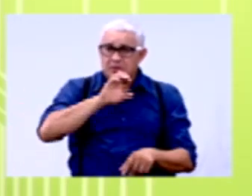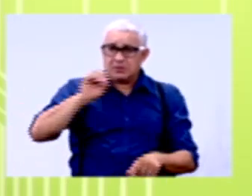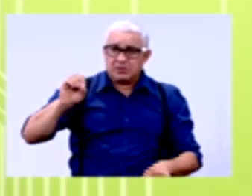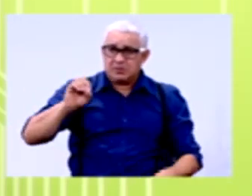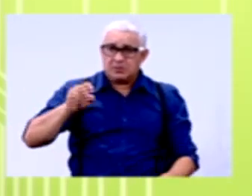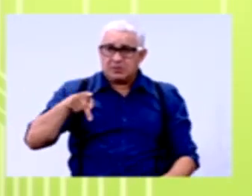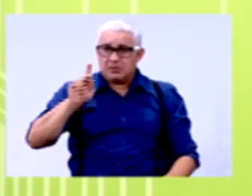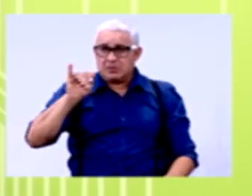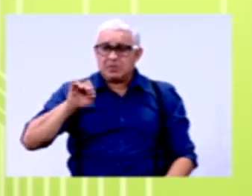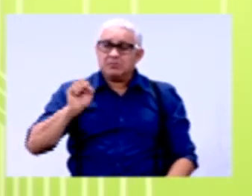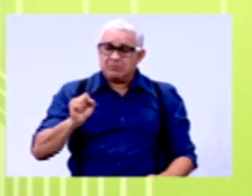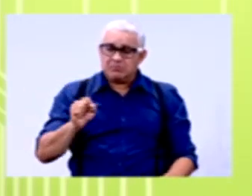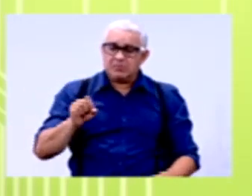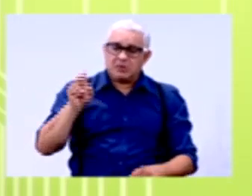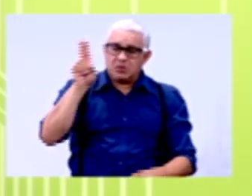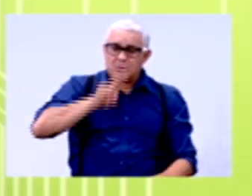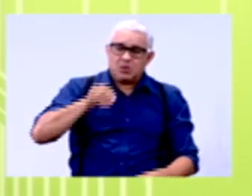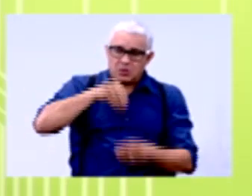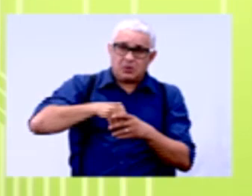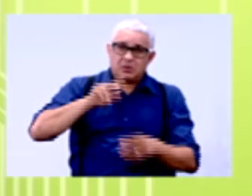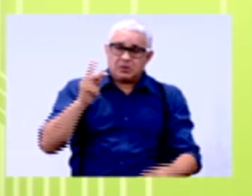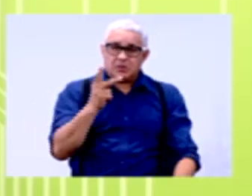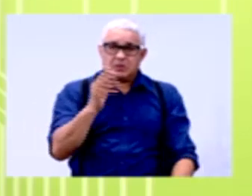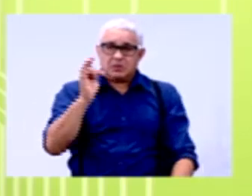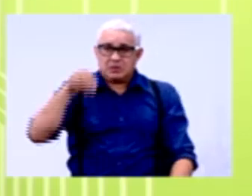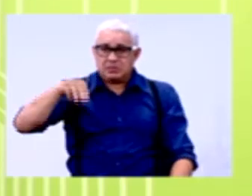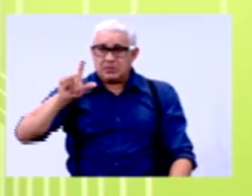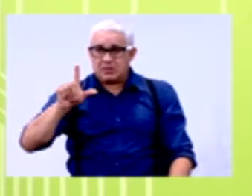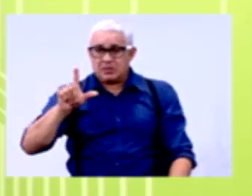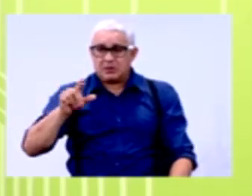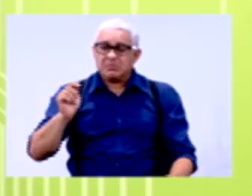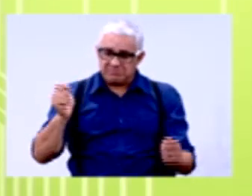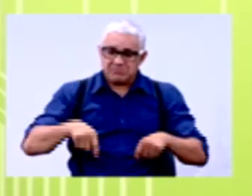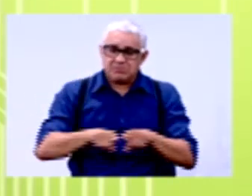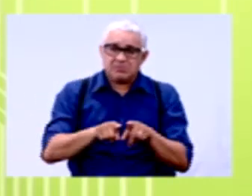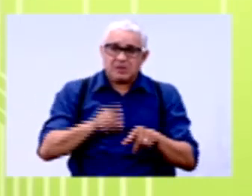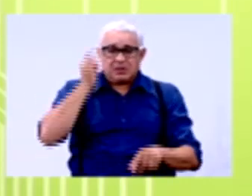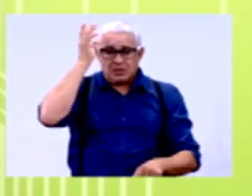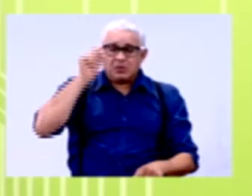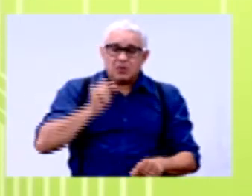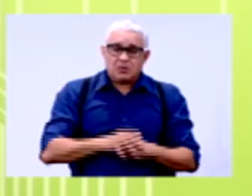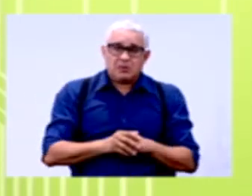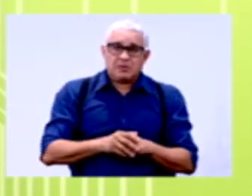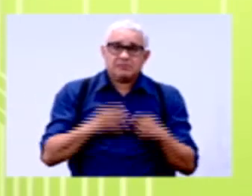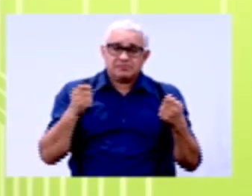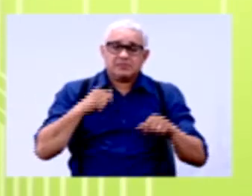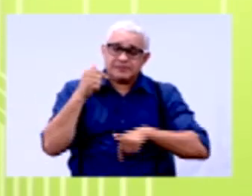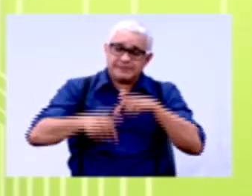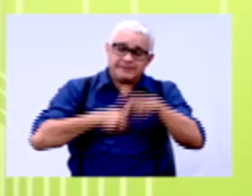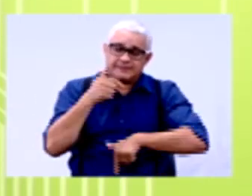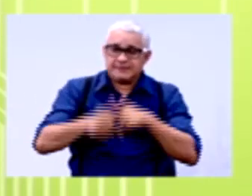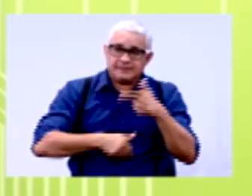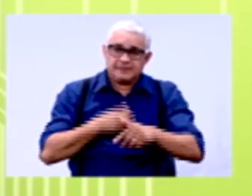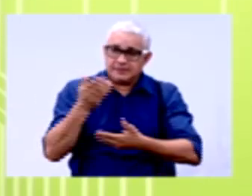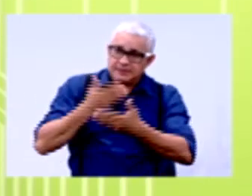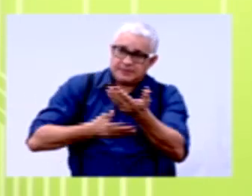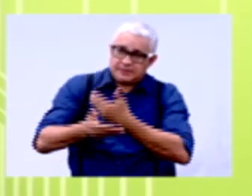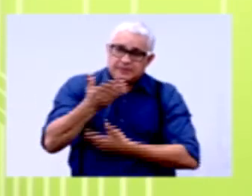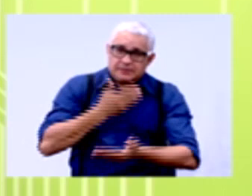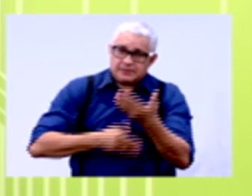pode utilizar isso dentro do HTML5. Isso facilita no momento que a gente precisa trabalhar e interagir